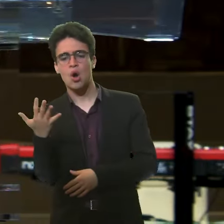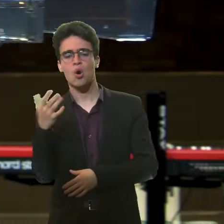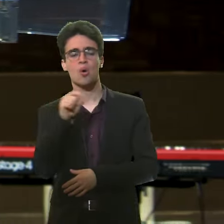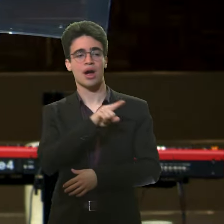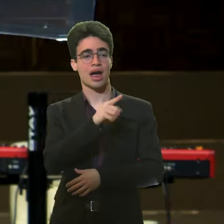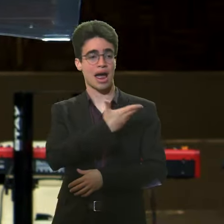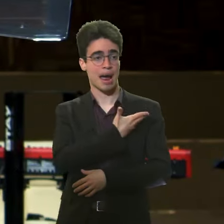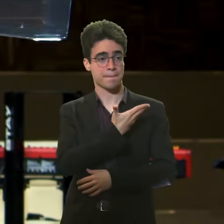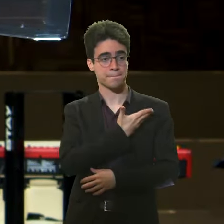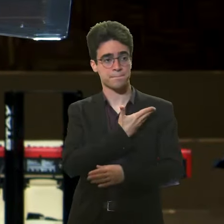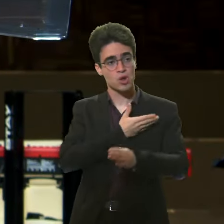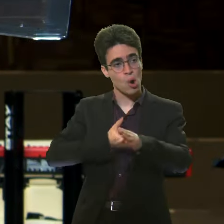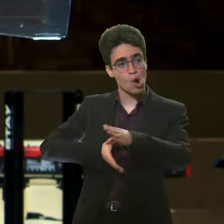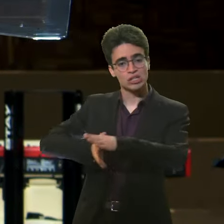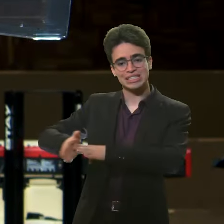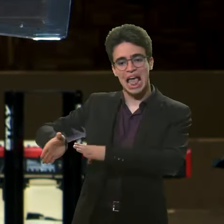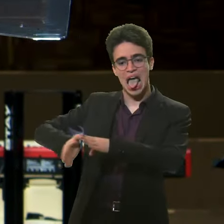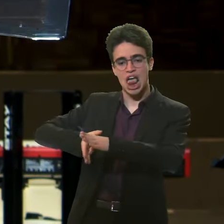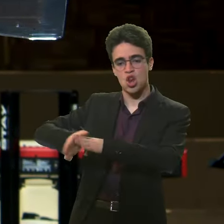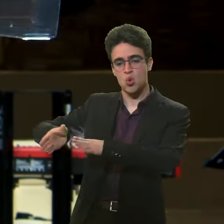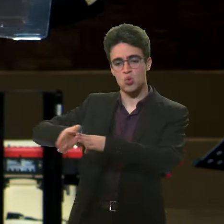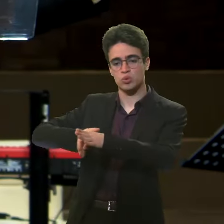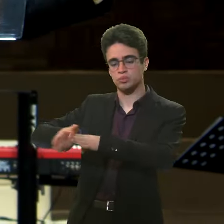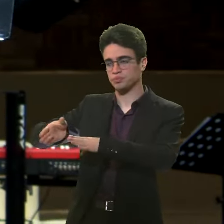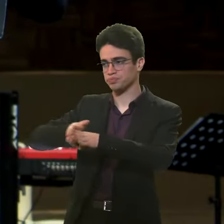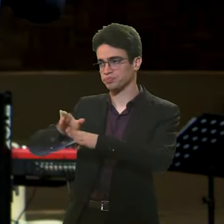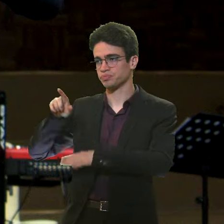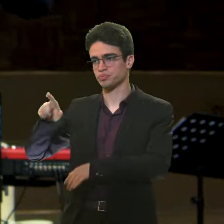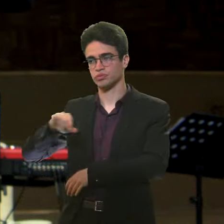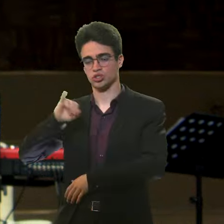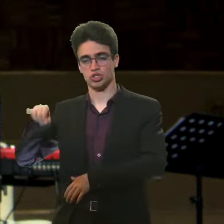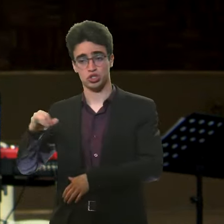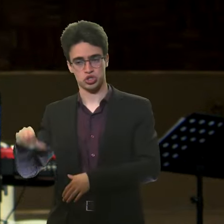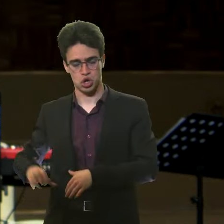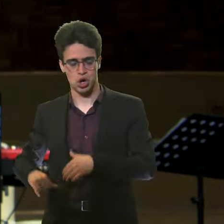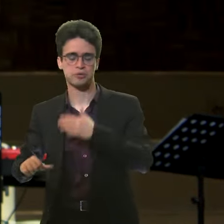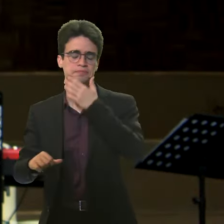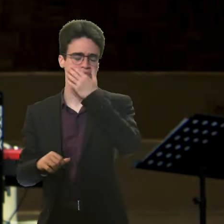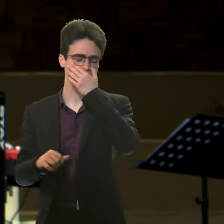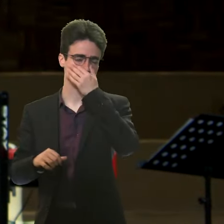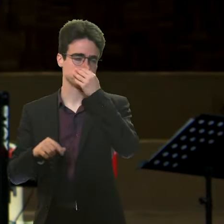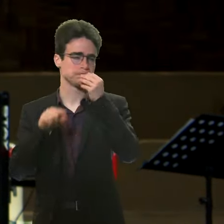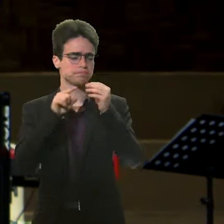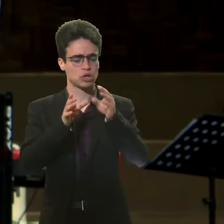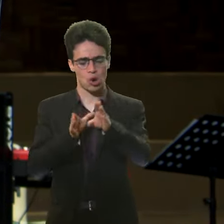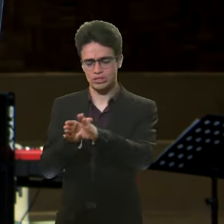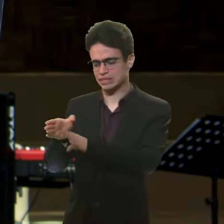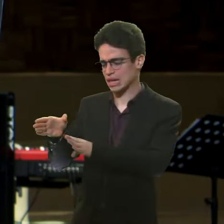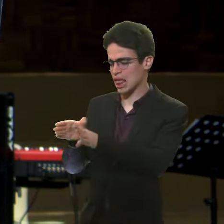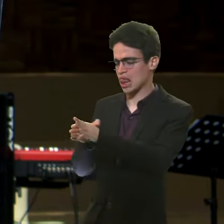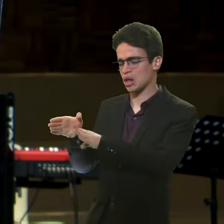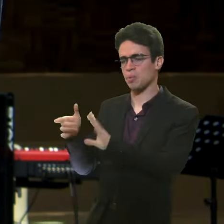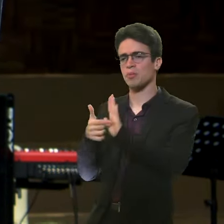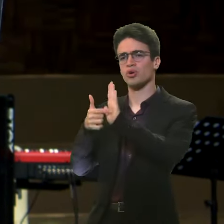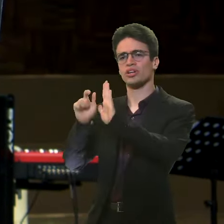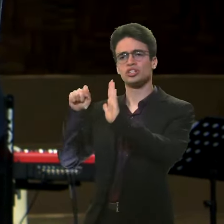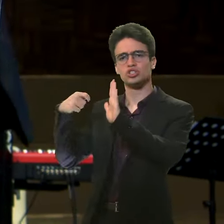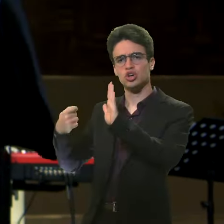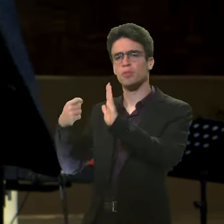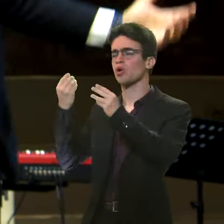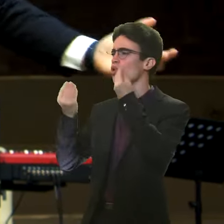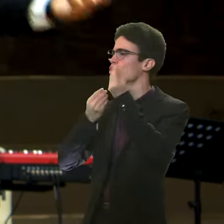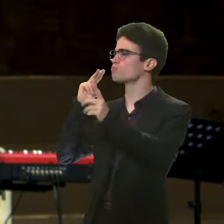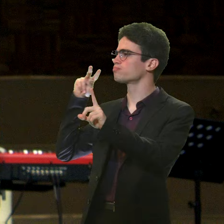esses amigos começam a dar. Esses conselhos, eles basicamente estão falando sobre a visão que eles tinham acerca de Deus, da